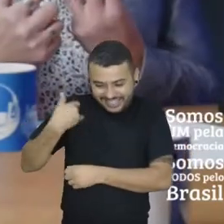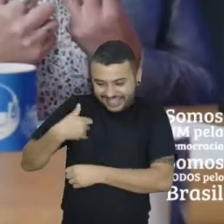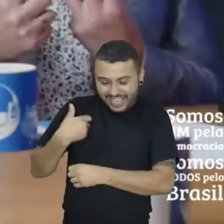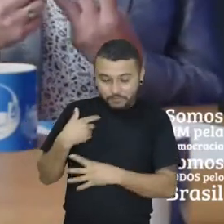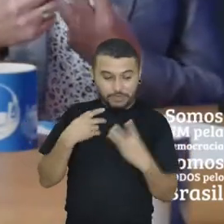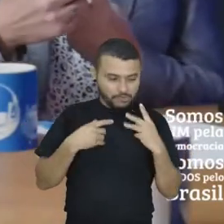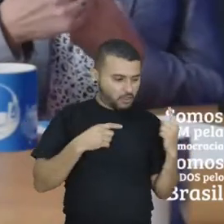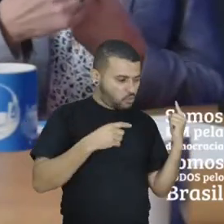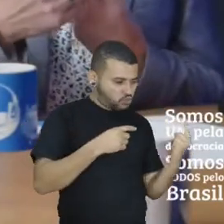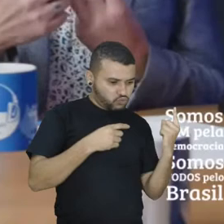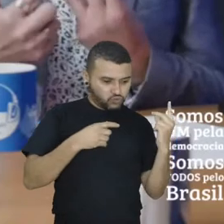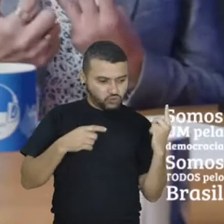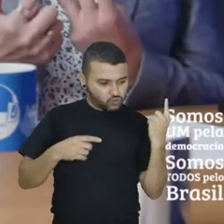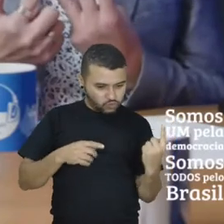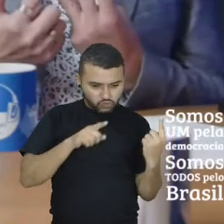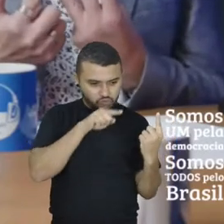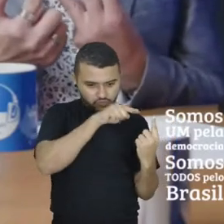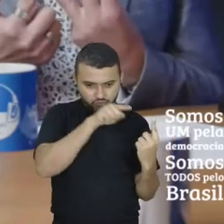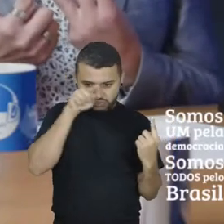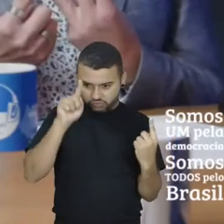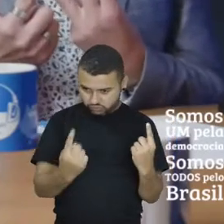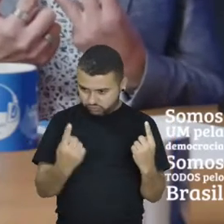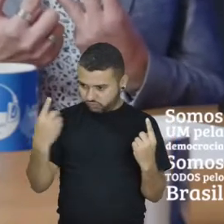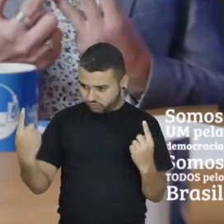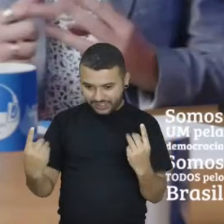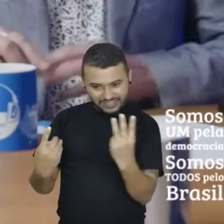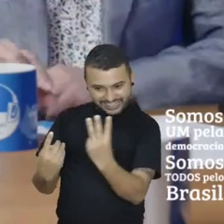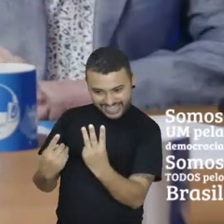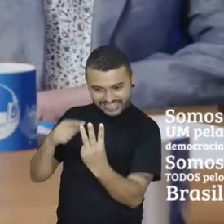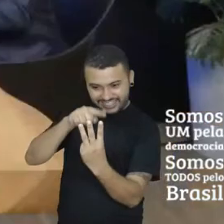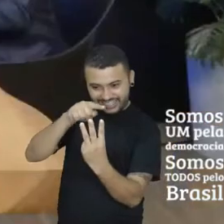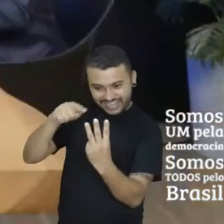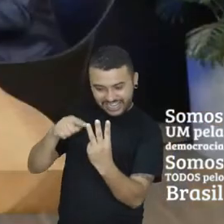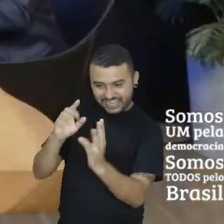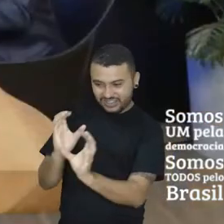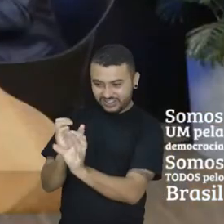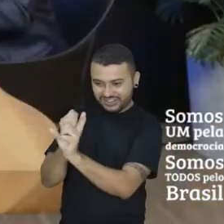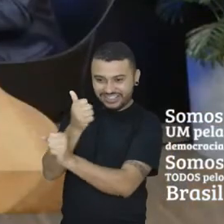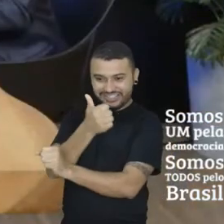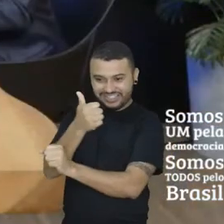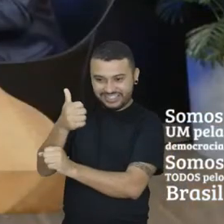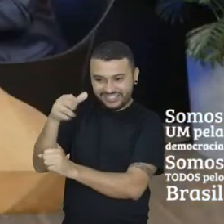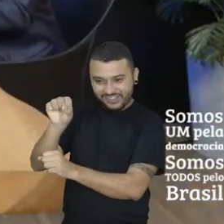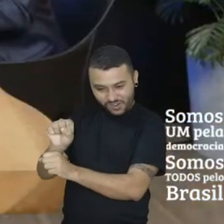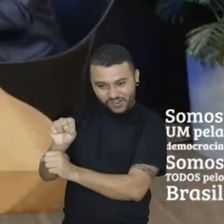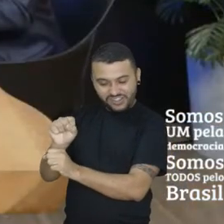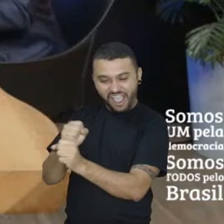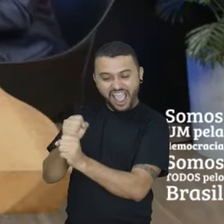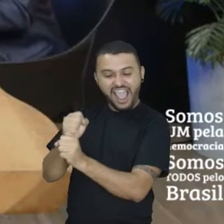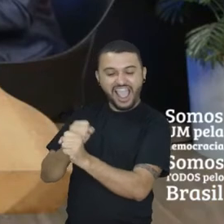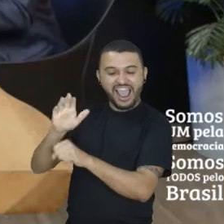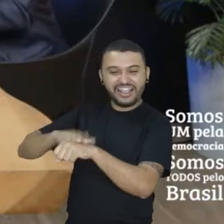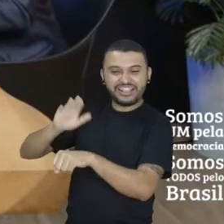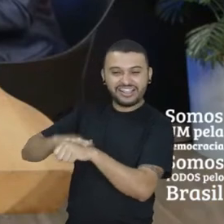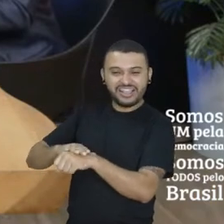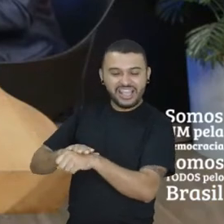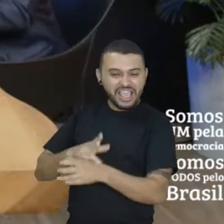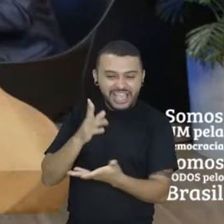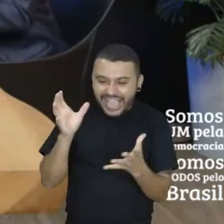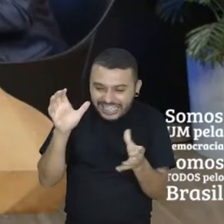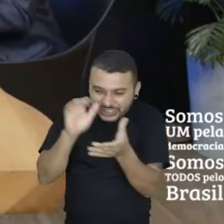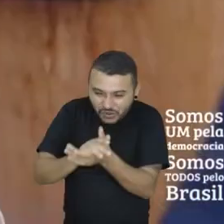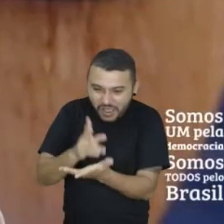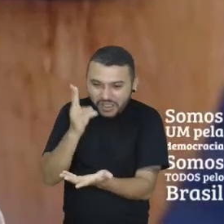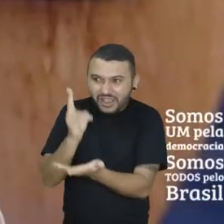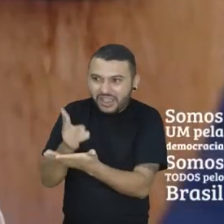candidatos com 118 anos de casamento somados. Os 3 casados com a mesma esposa, é isso?